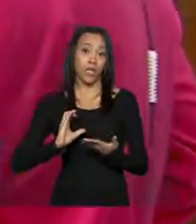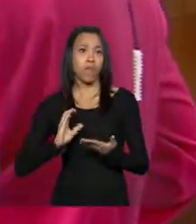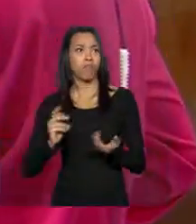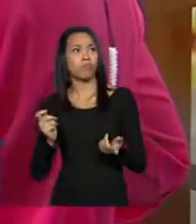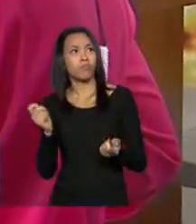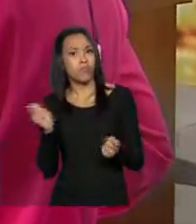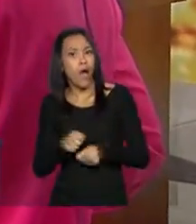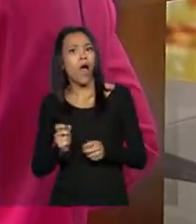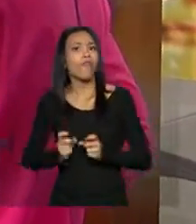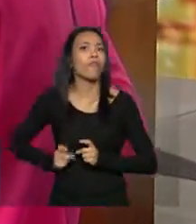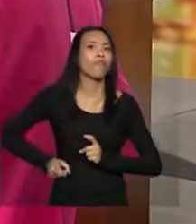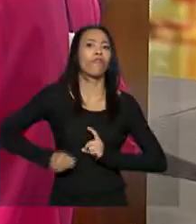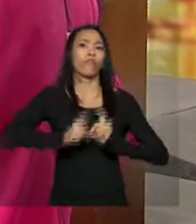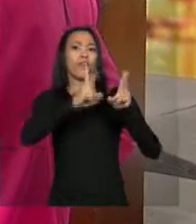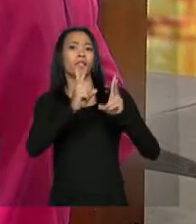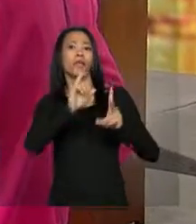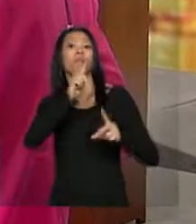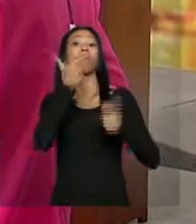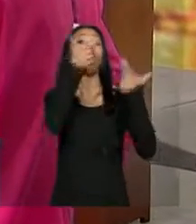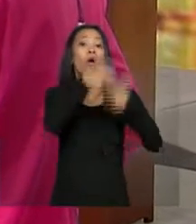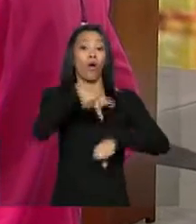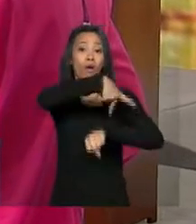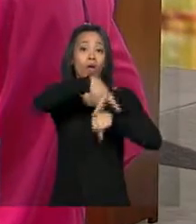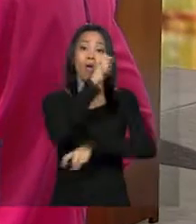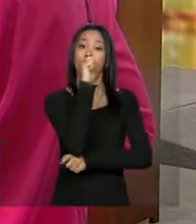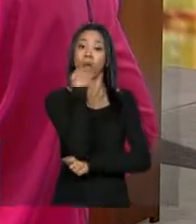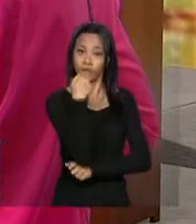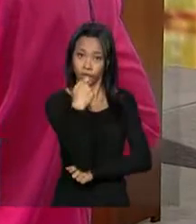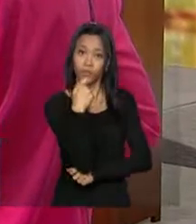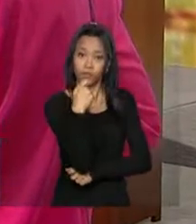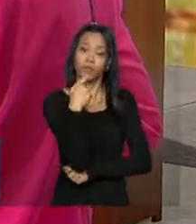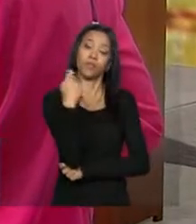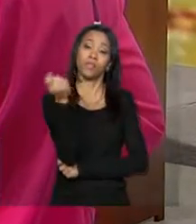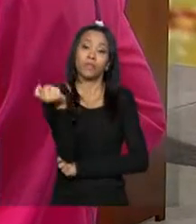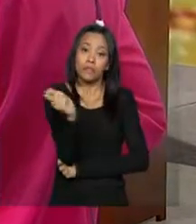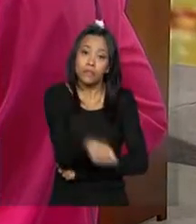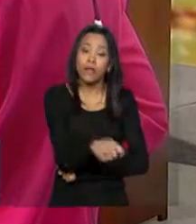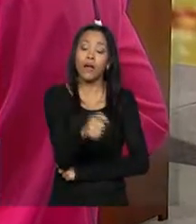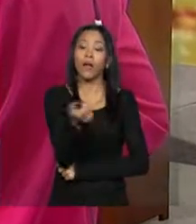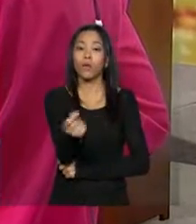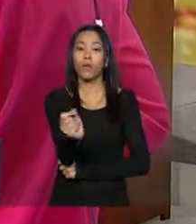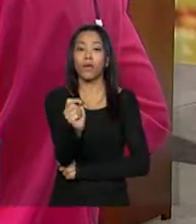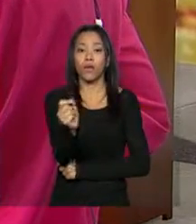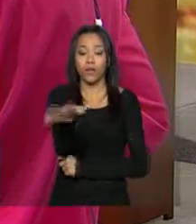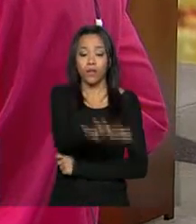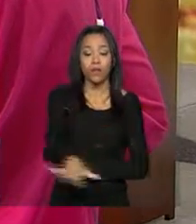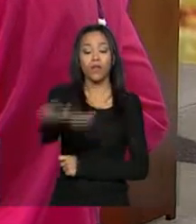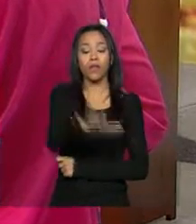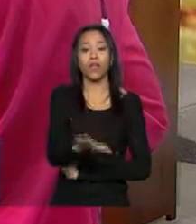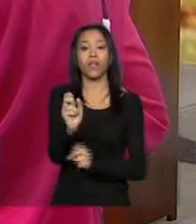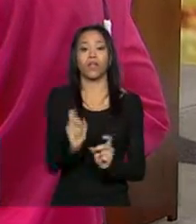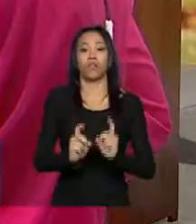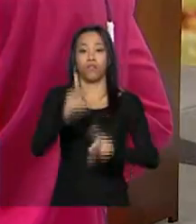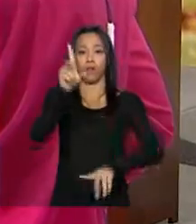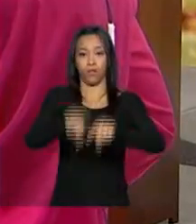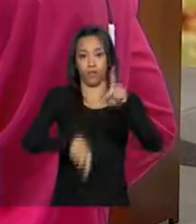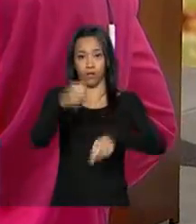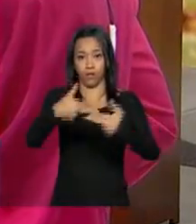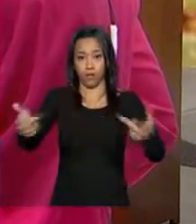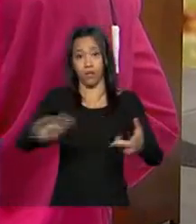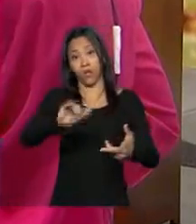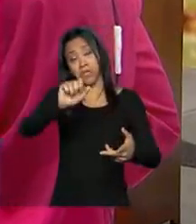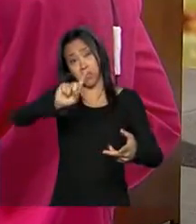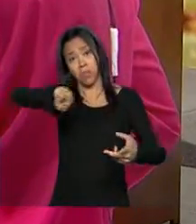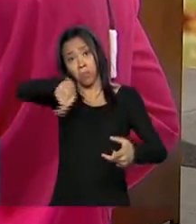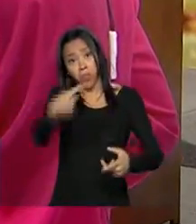nos pertence, que é a Argentina, não estejamos fazendo absolutamente nada de exportação. E depois de que haja outras medidas